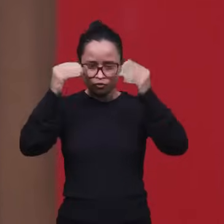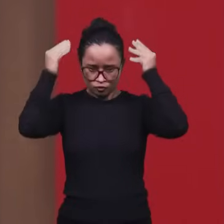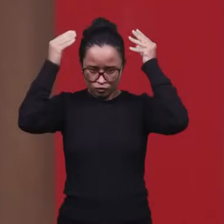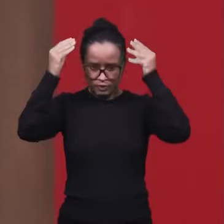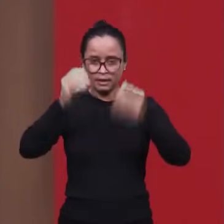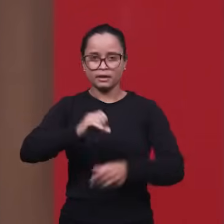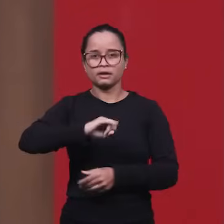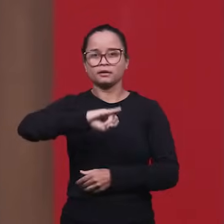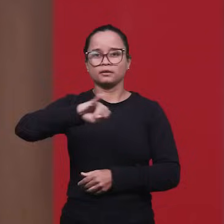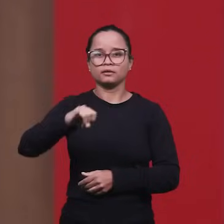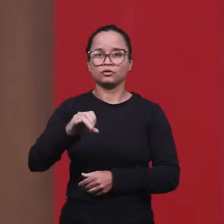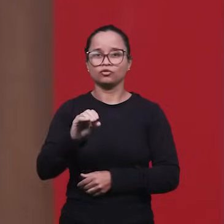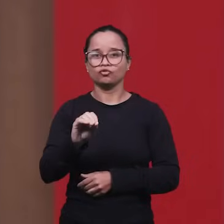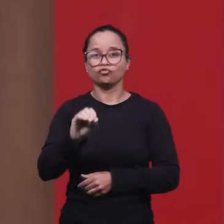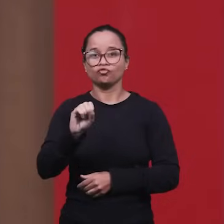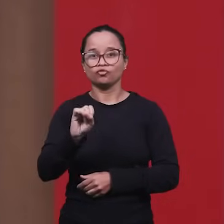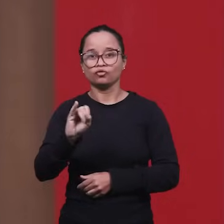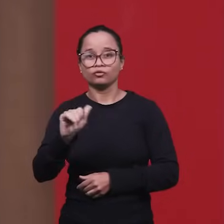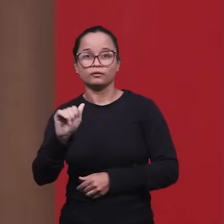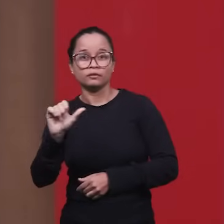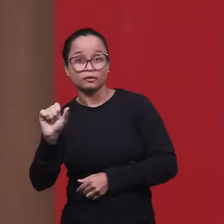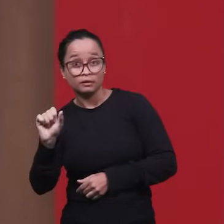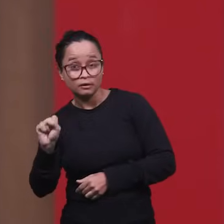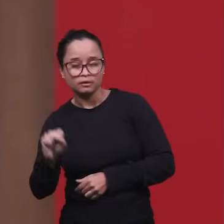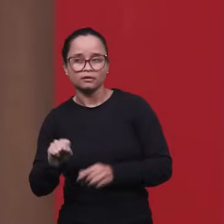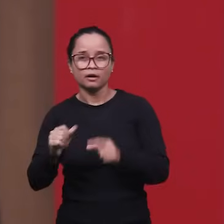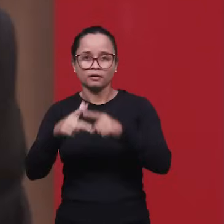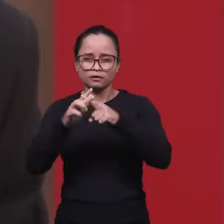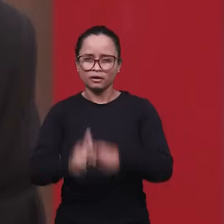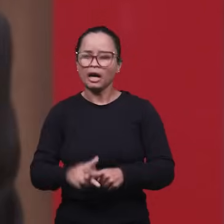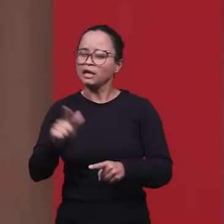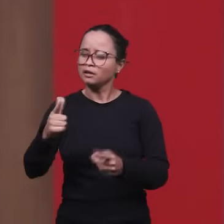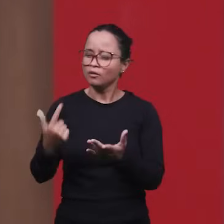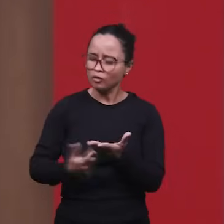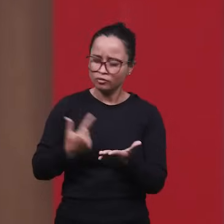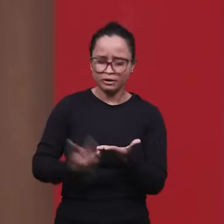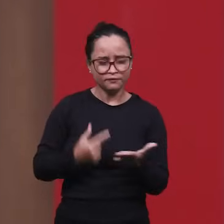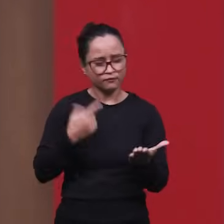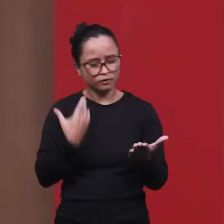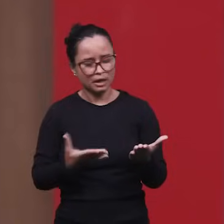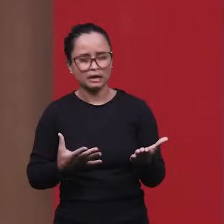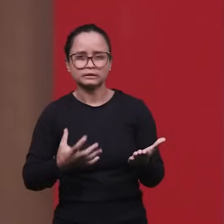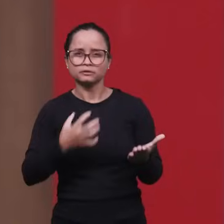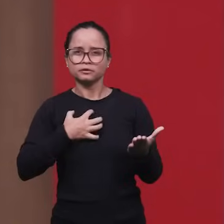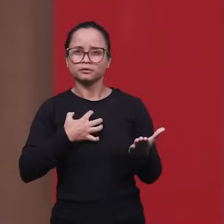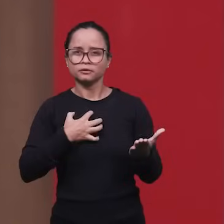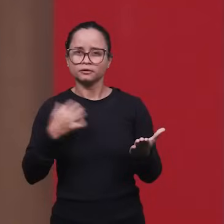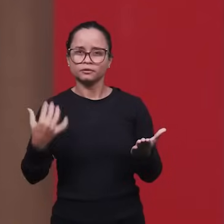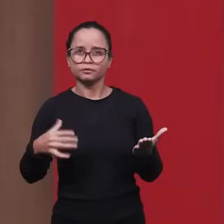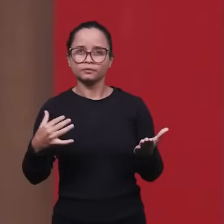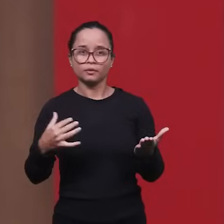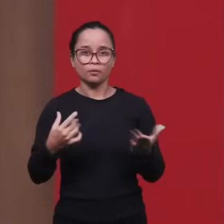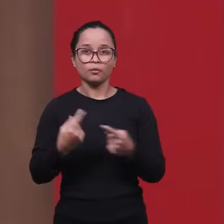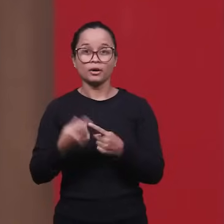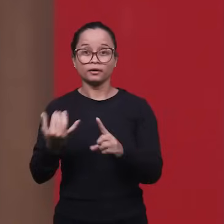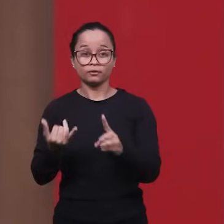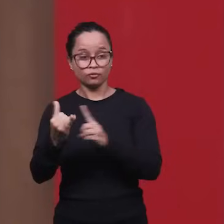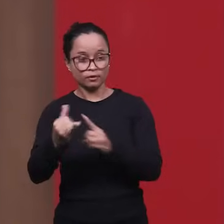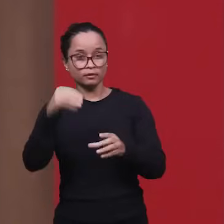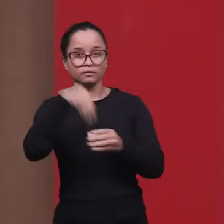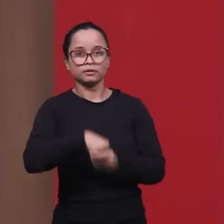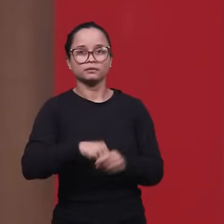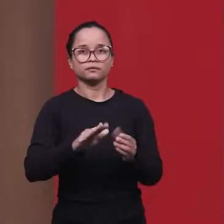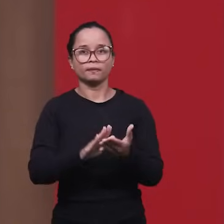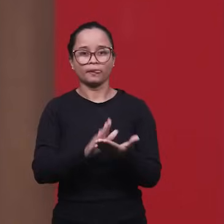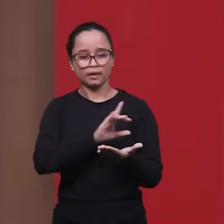Josias, o sacerdote Ilquias. Ilquias, ele fez a reforma lá. Olha aqui o livro, aí ele ficou assustado com as profecias que estavam